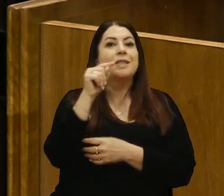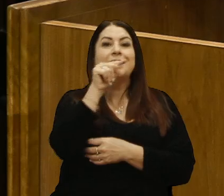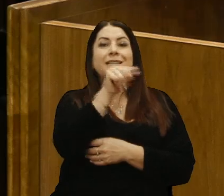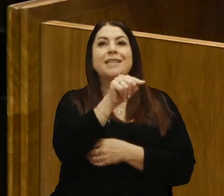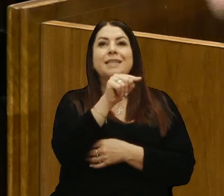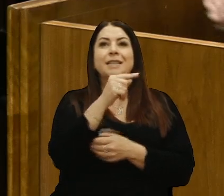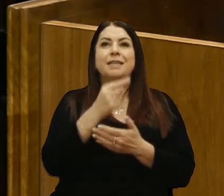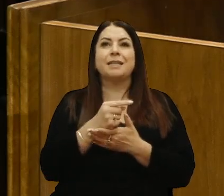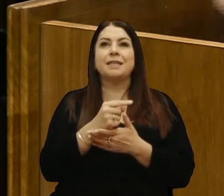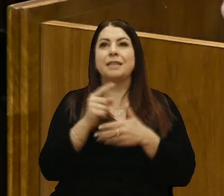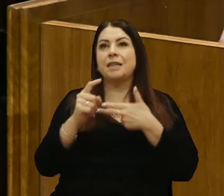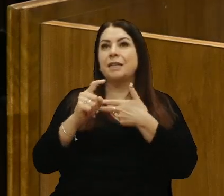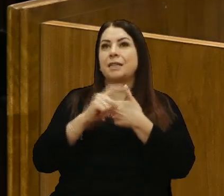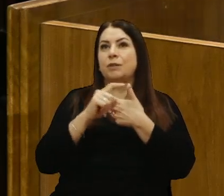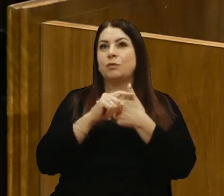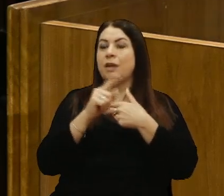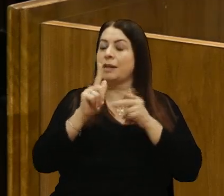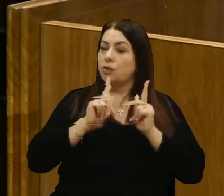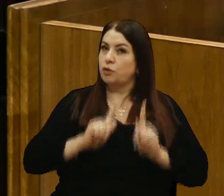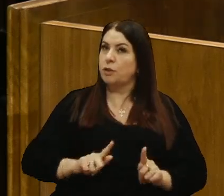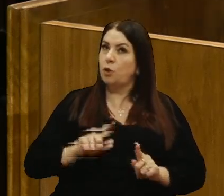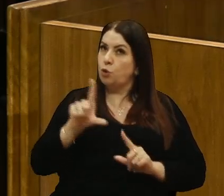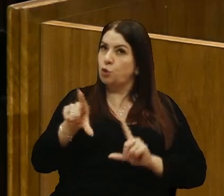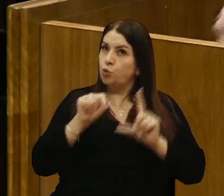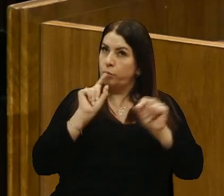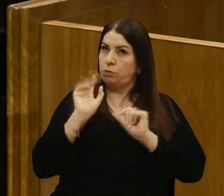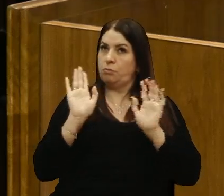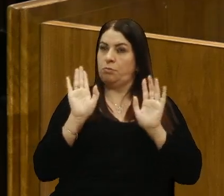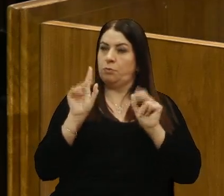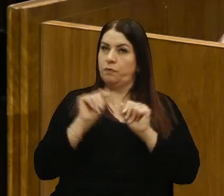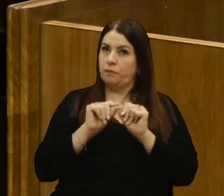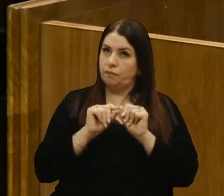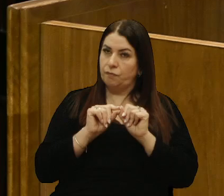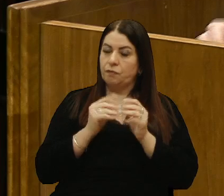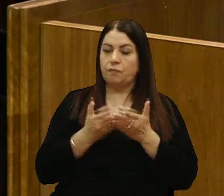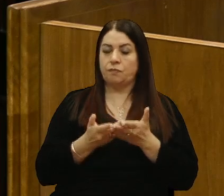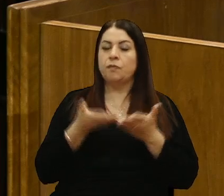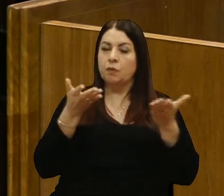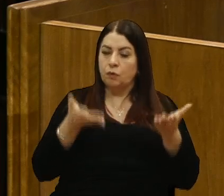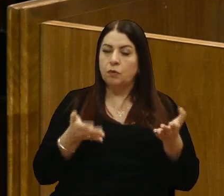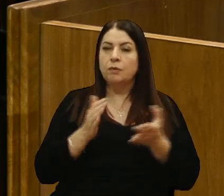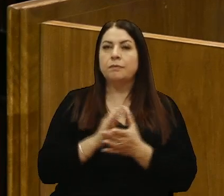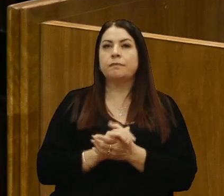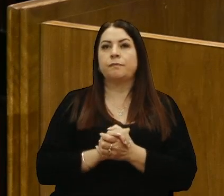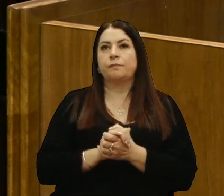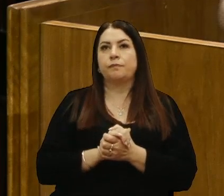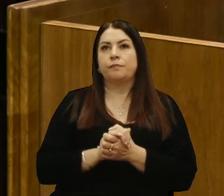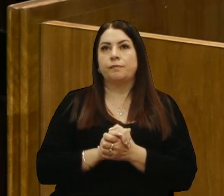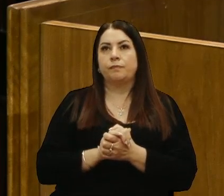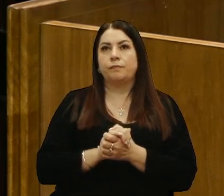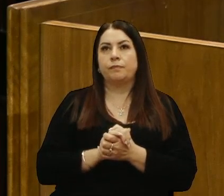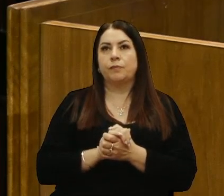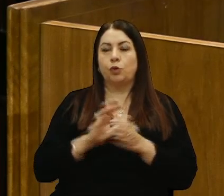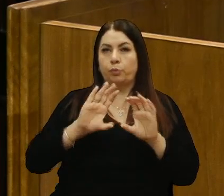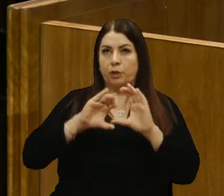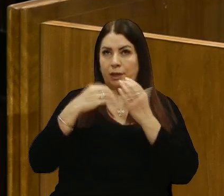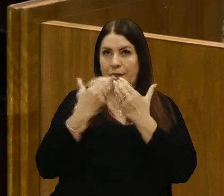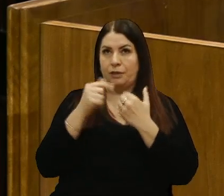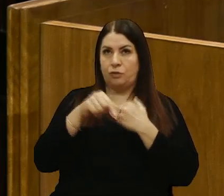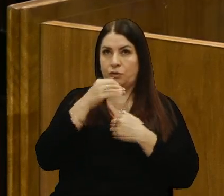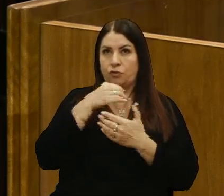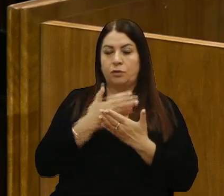esse executivo, essa gestão, optou por fazer. Agora, comunidade